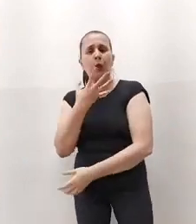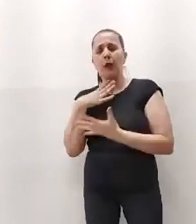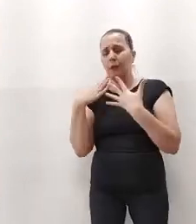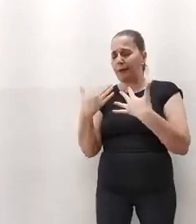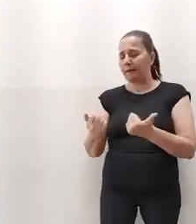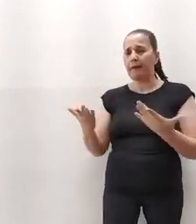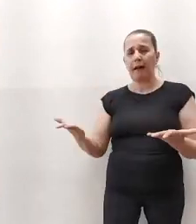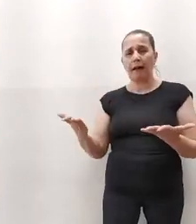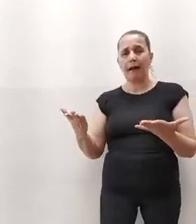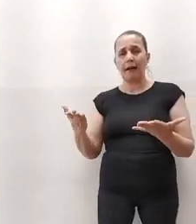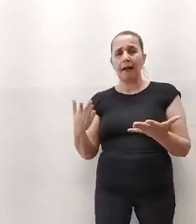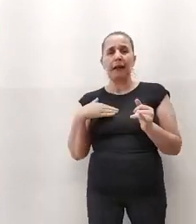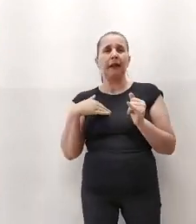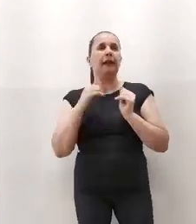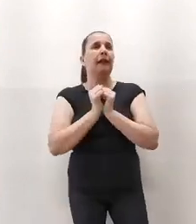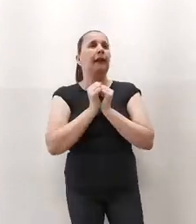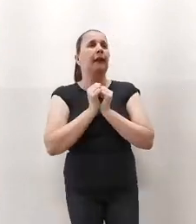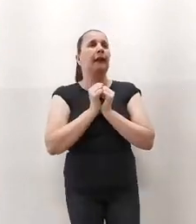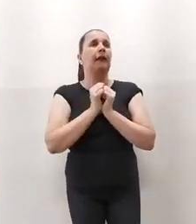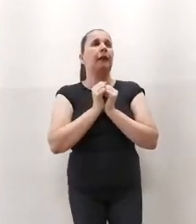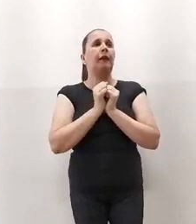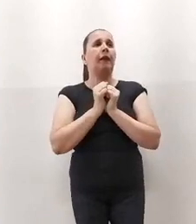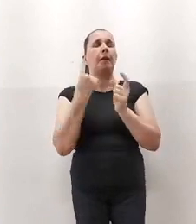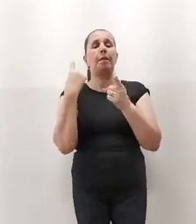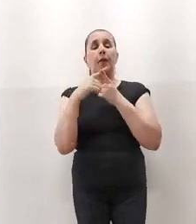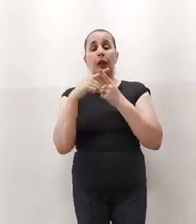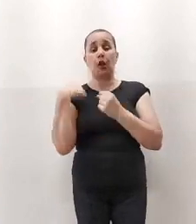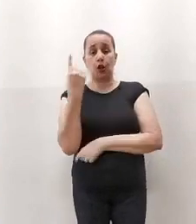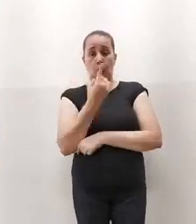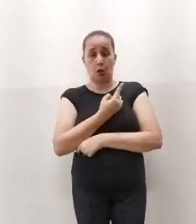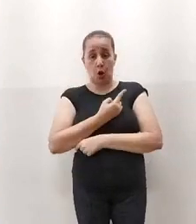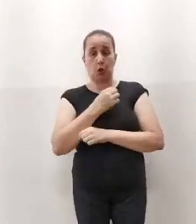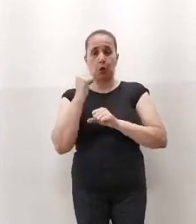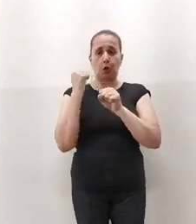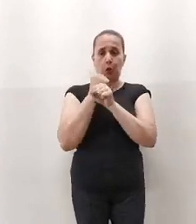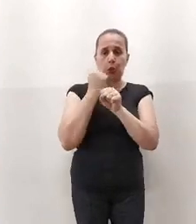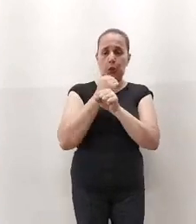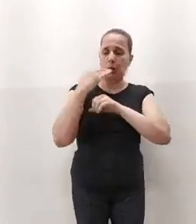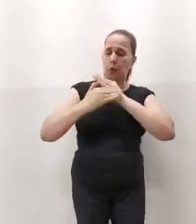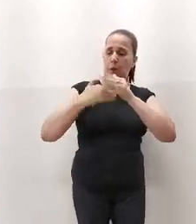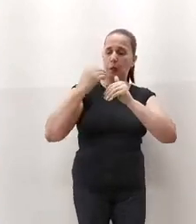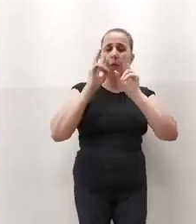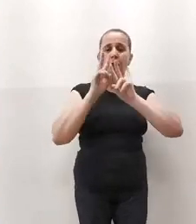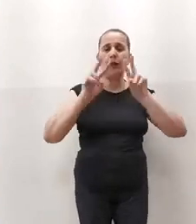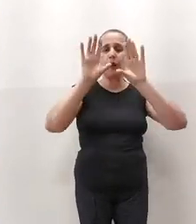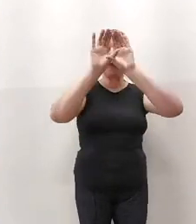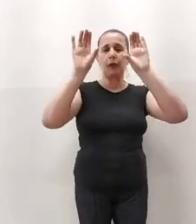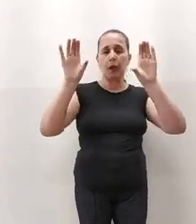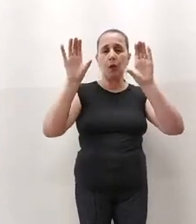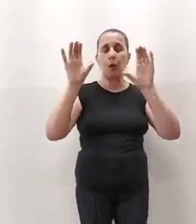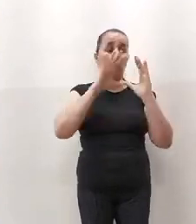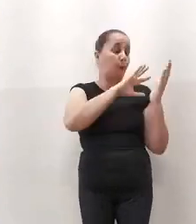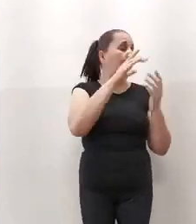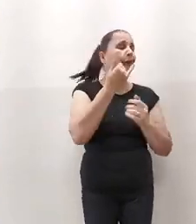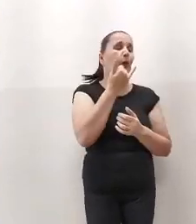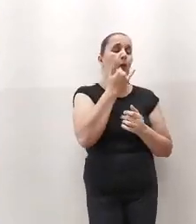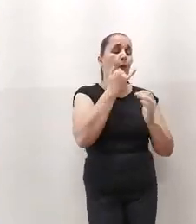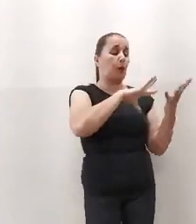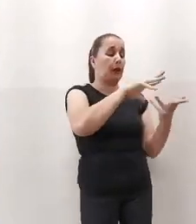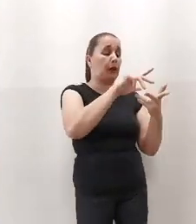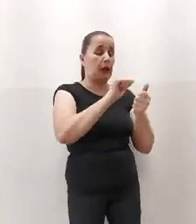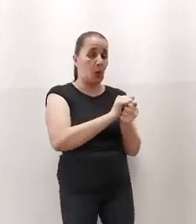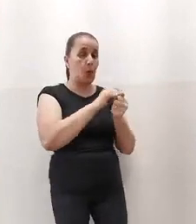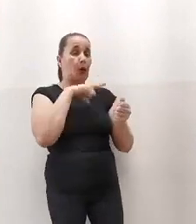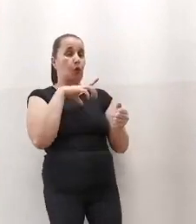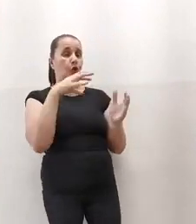admitir fanatismo. Sabe por quê, irmãos? Porque nós construímos uma visão terrena de tal forma que